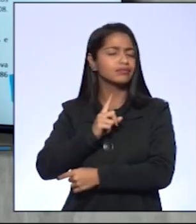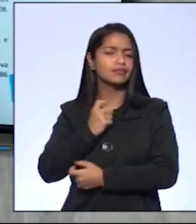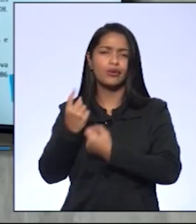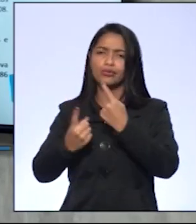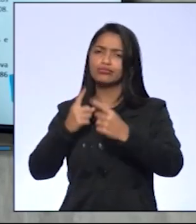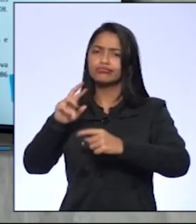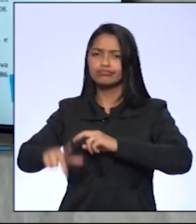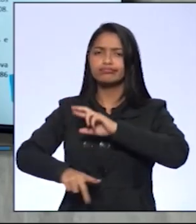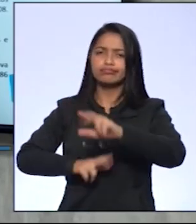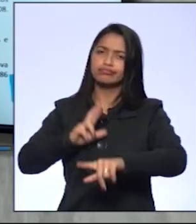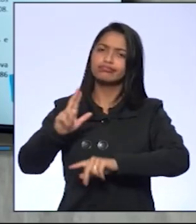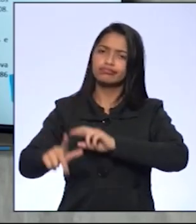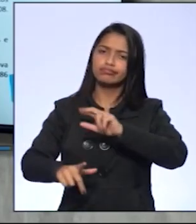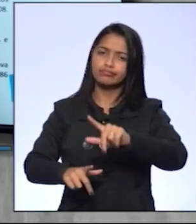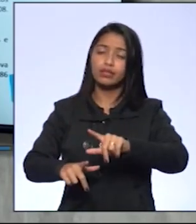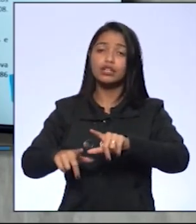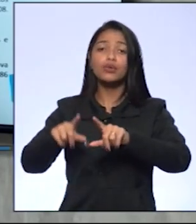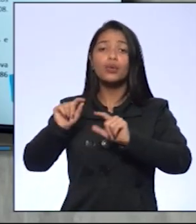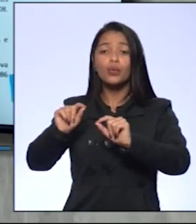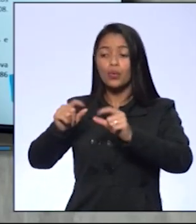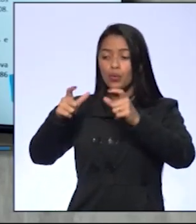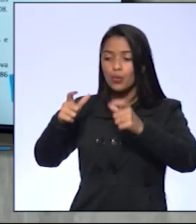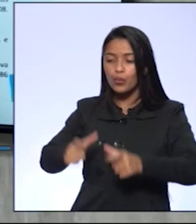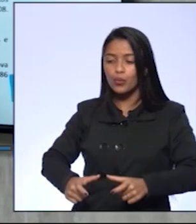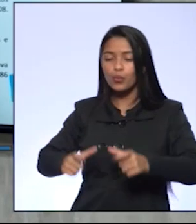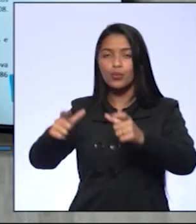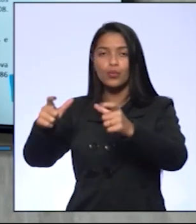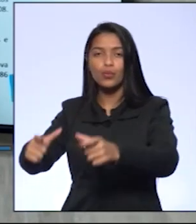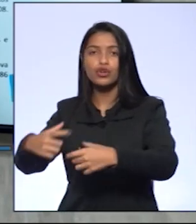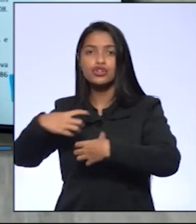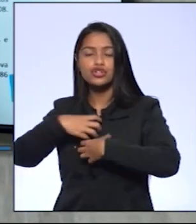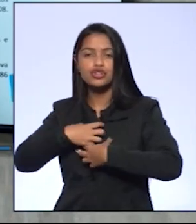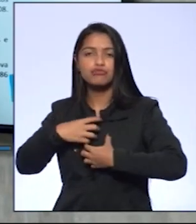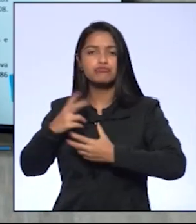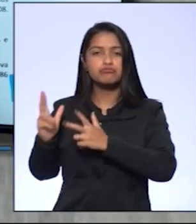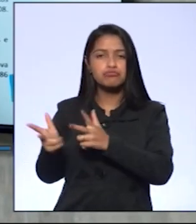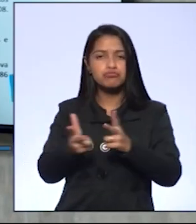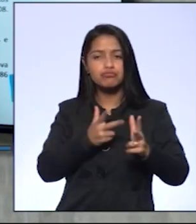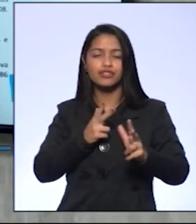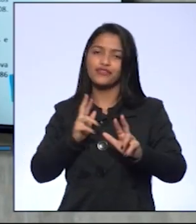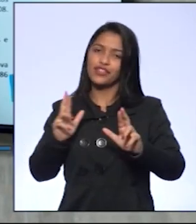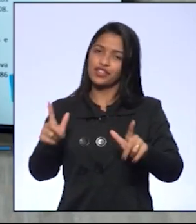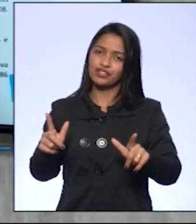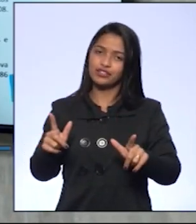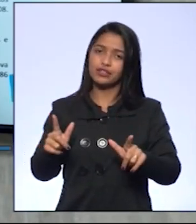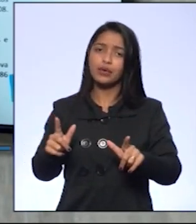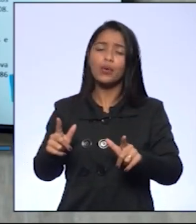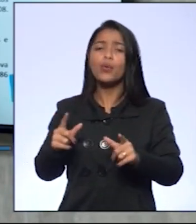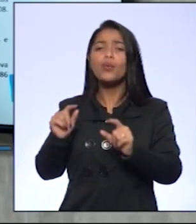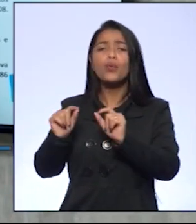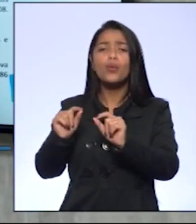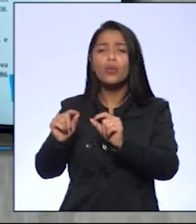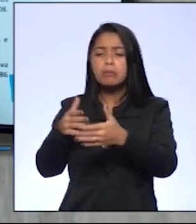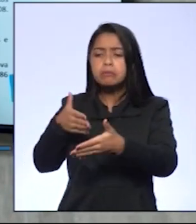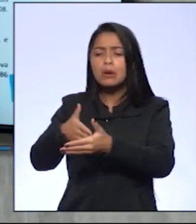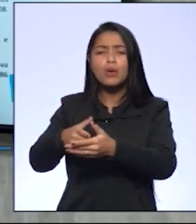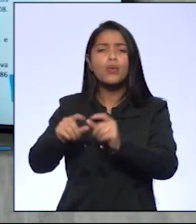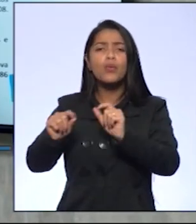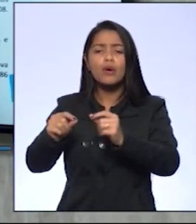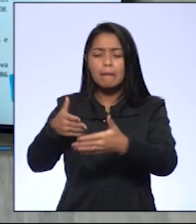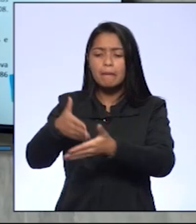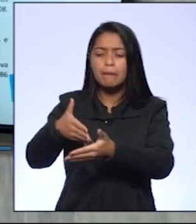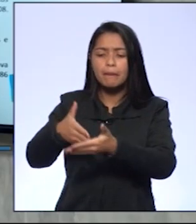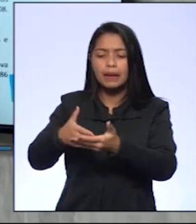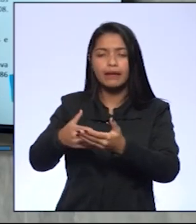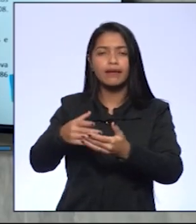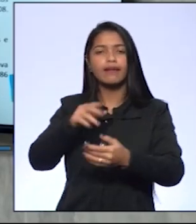São zonas dialetais diferentes. E quem delimita essas zonas são essas linhas chamadas de isoglossas.